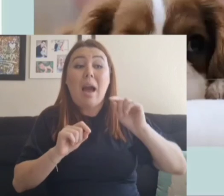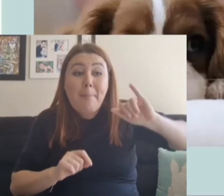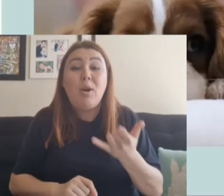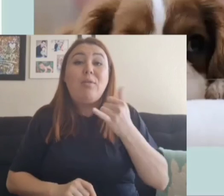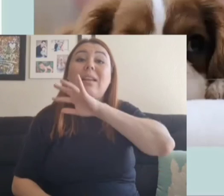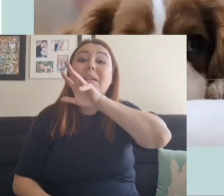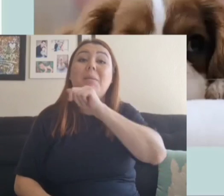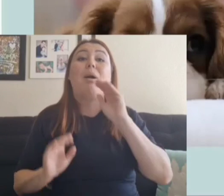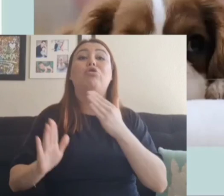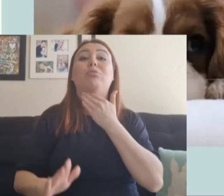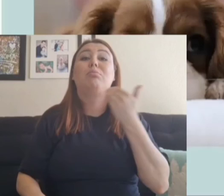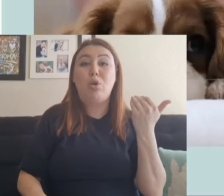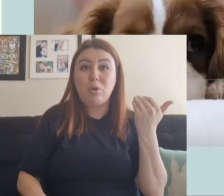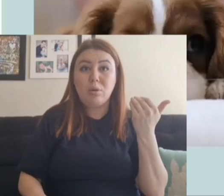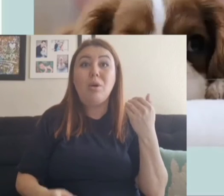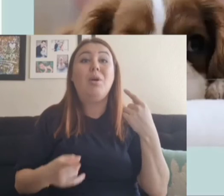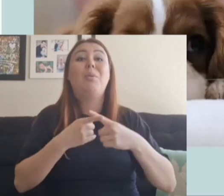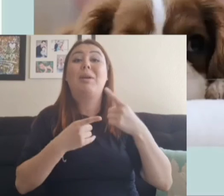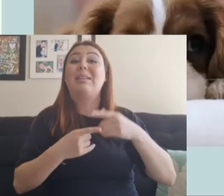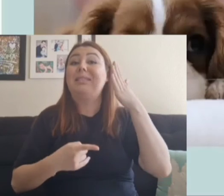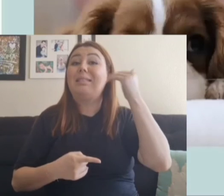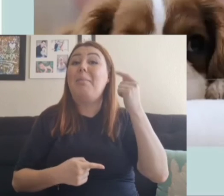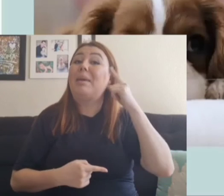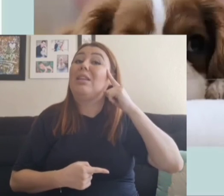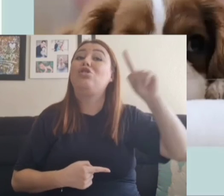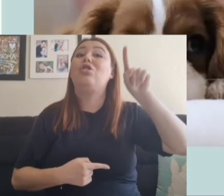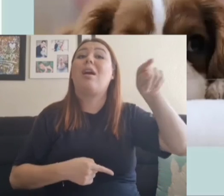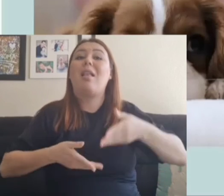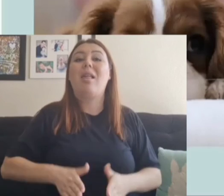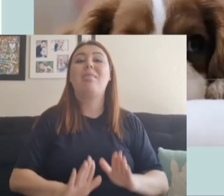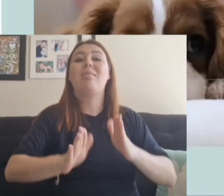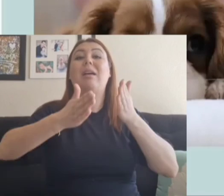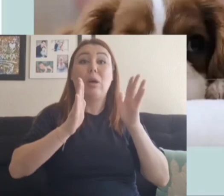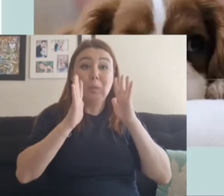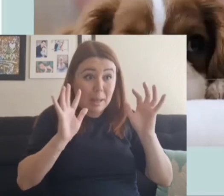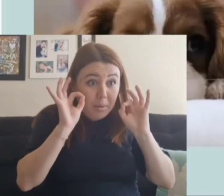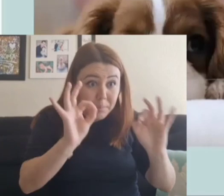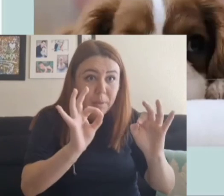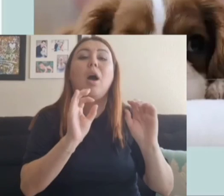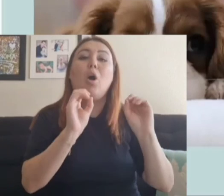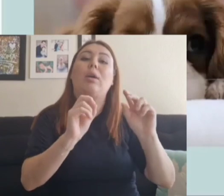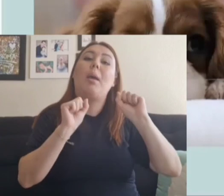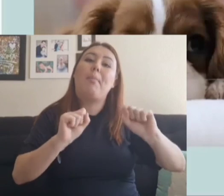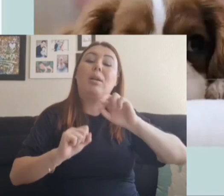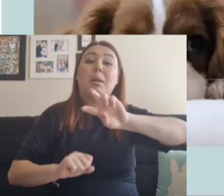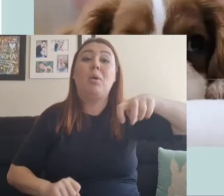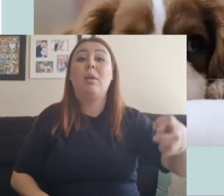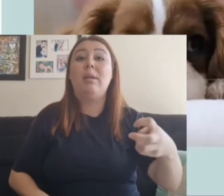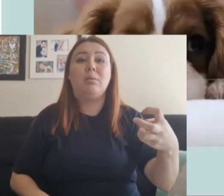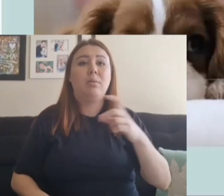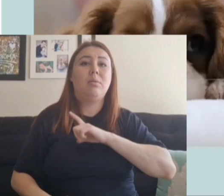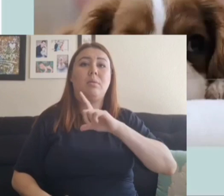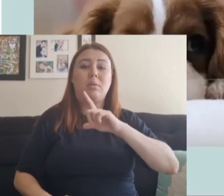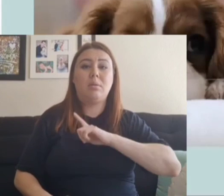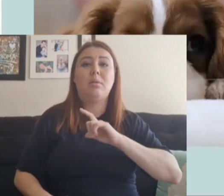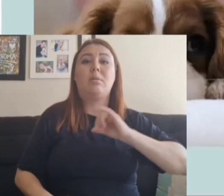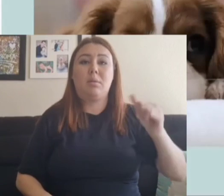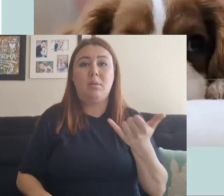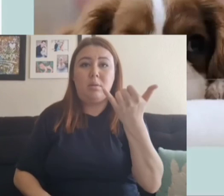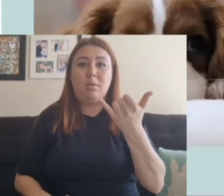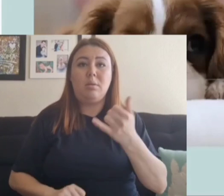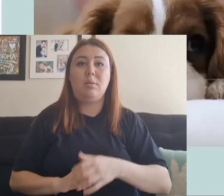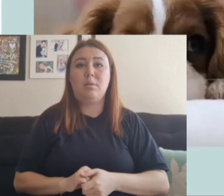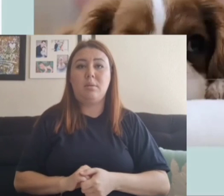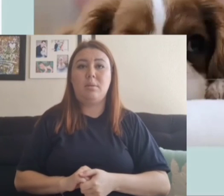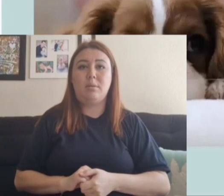A nossa avaliação do artigo foi a seguinte, que teve uma linguagem acessível, eu e a Isabela conseguimos ir bem, muita